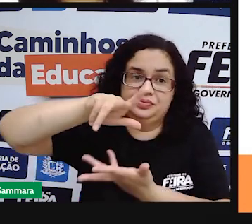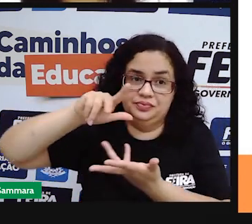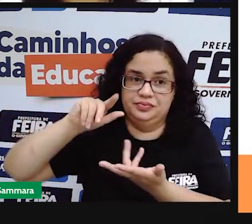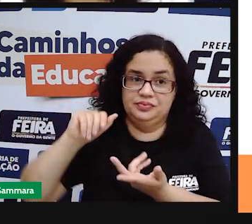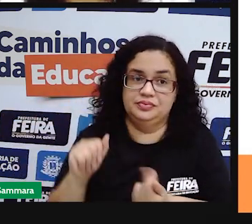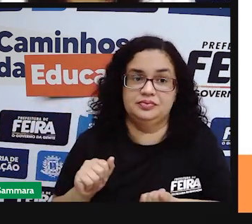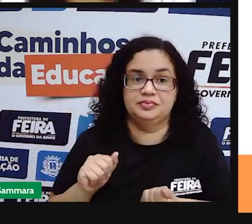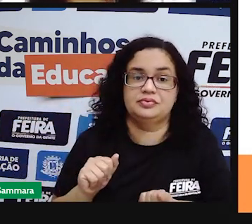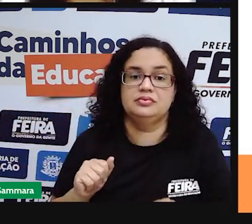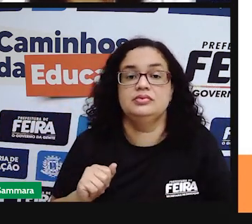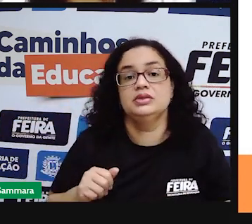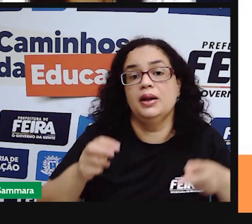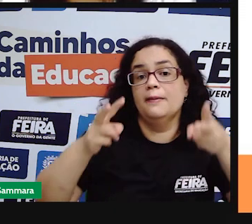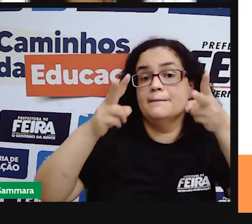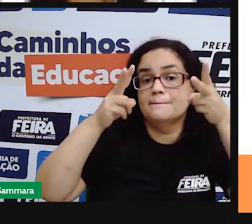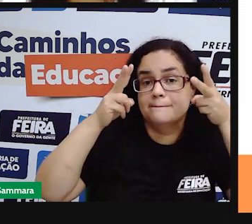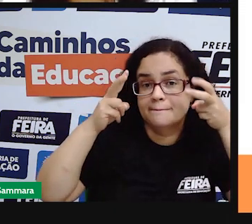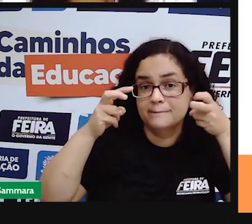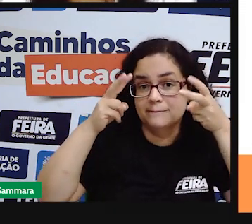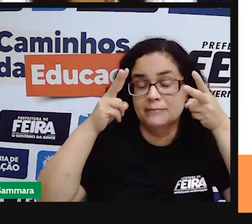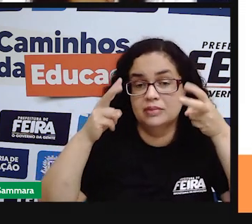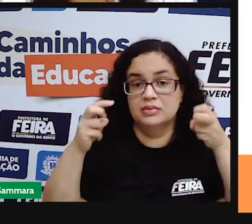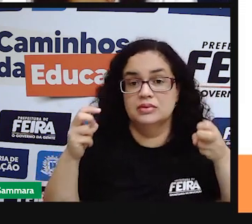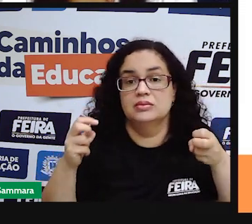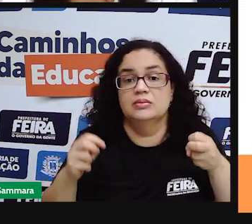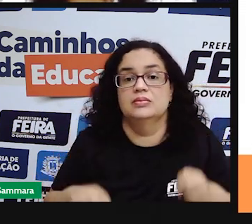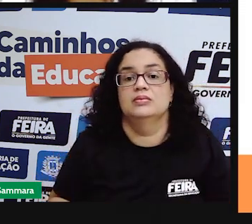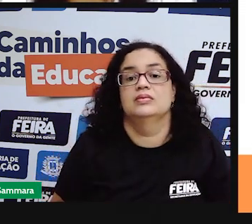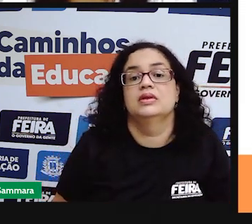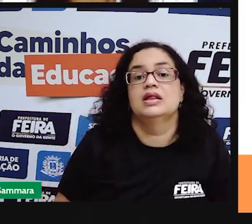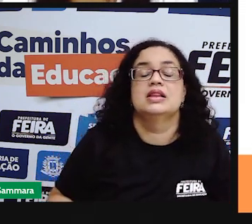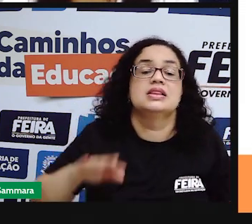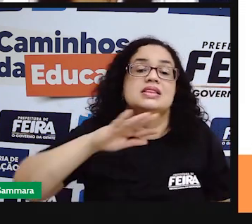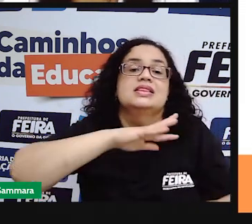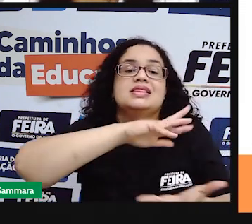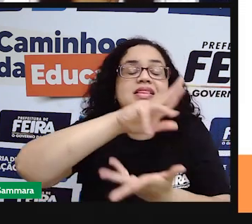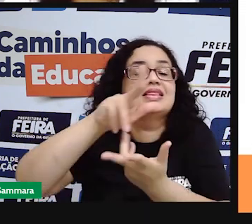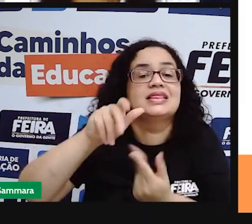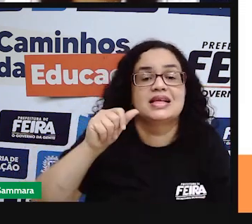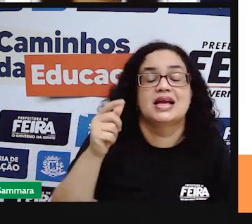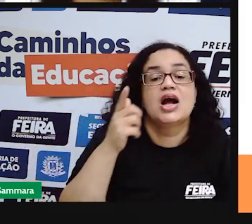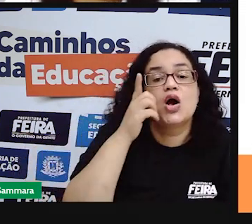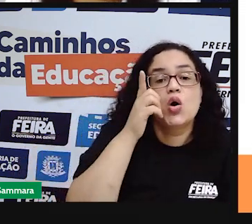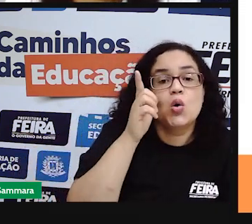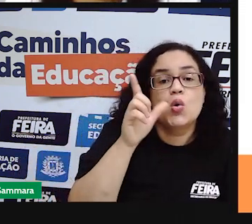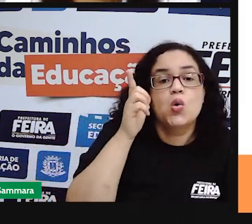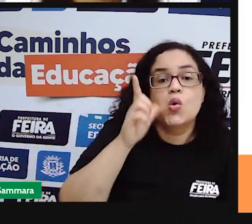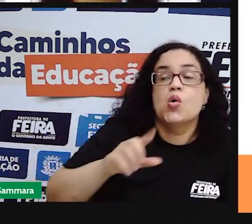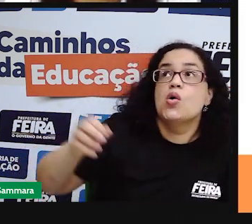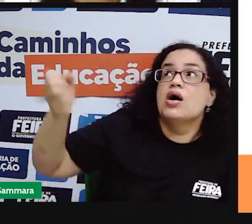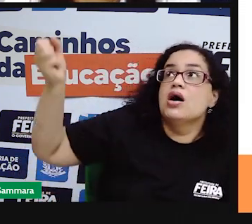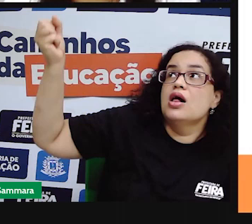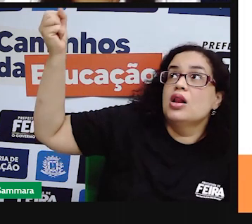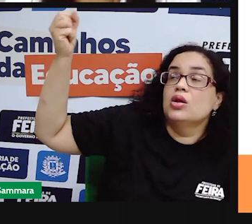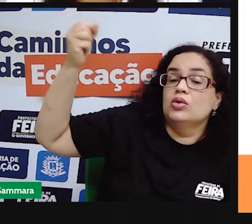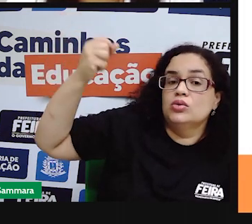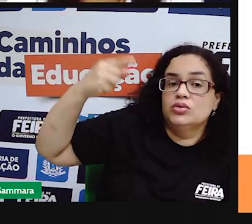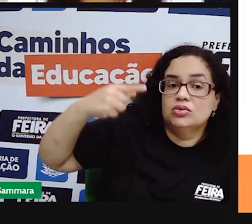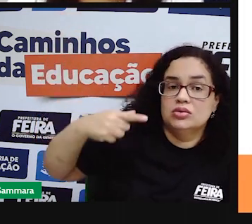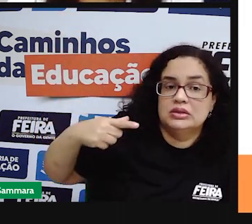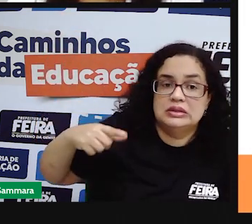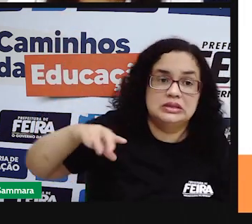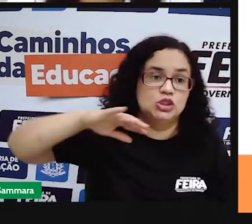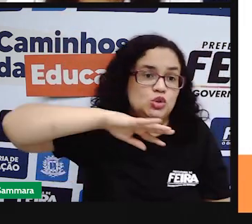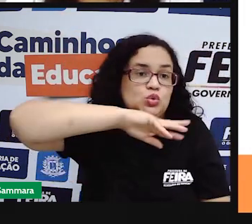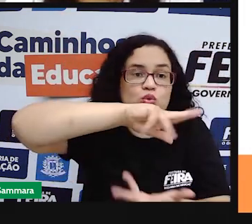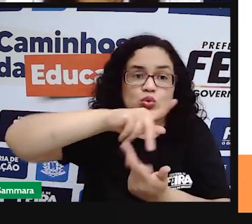E a gente percebe aí, ó, que a Terra ela não consegue a projeção da luz do Sol por